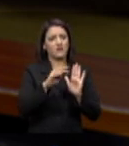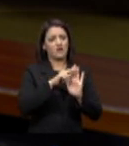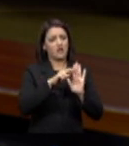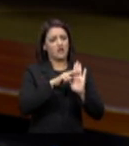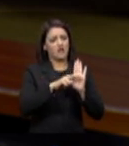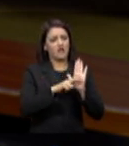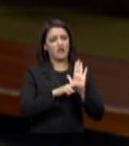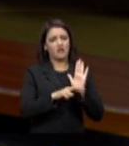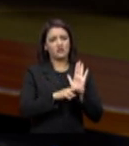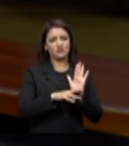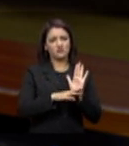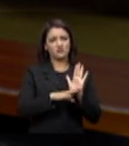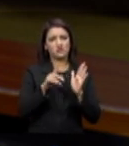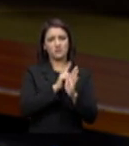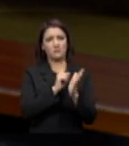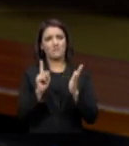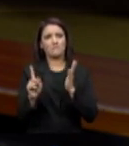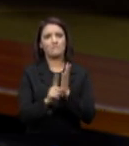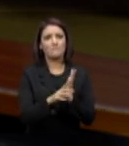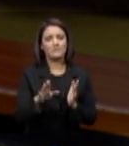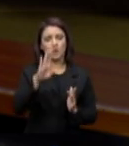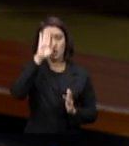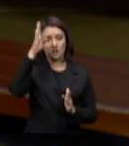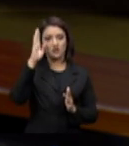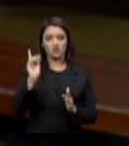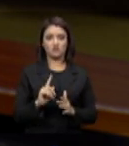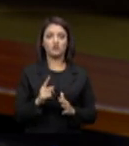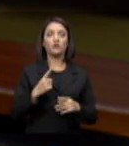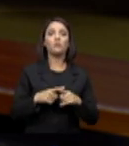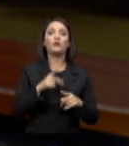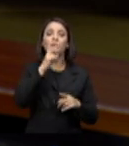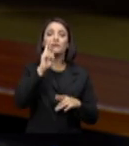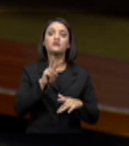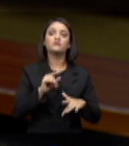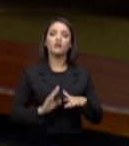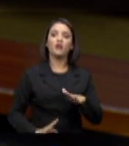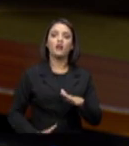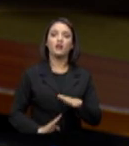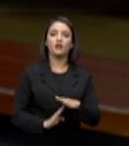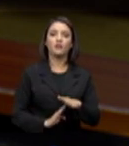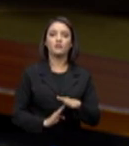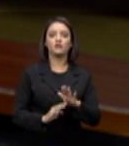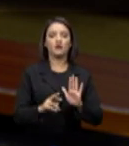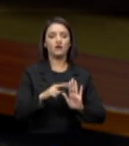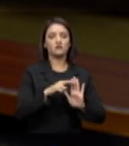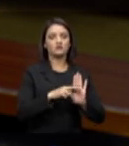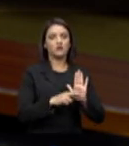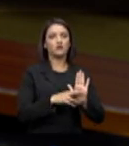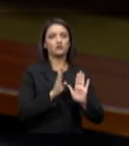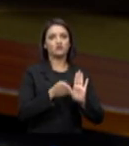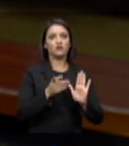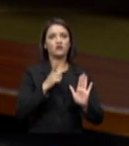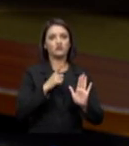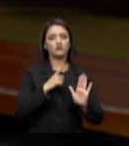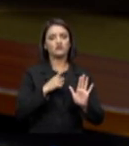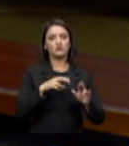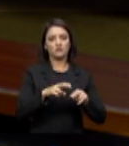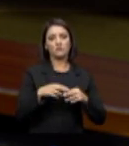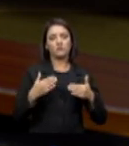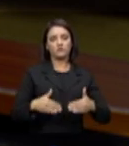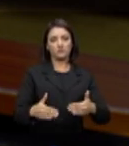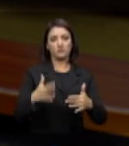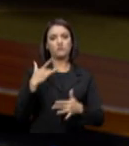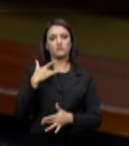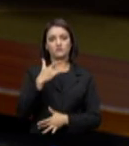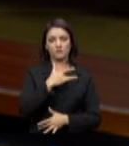dos critérios legais o que corresponde a limitar as medidas que deverão ser tomadas em